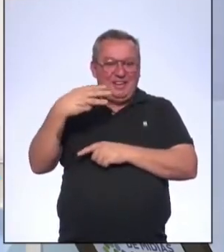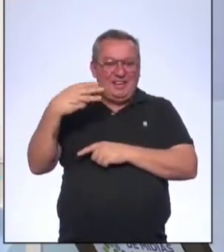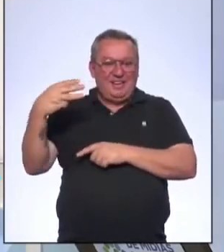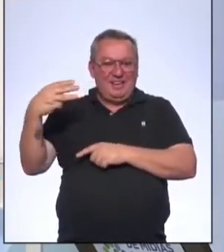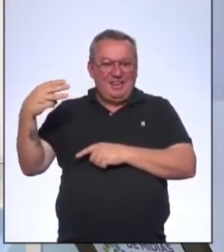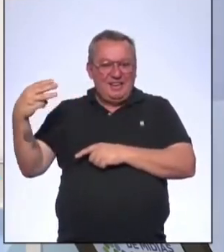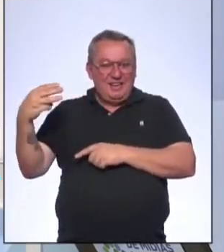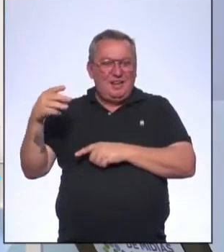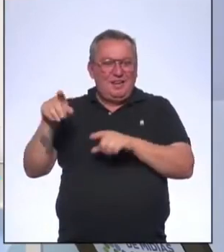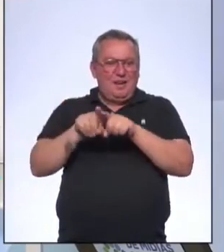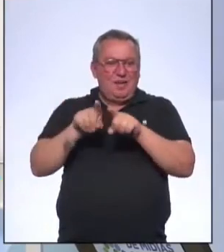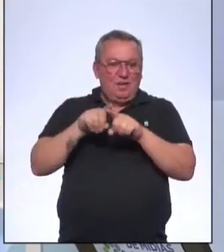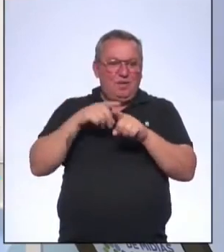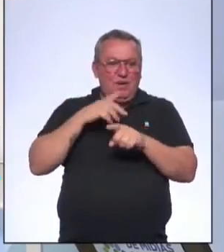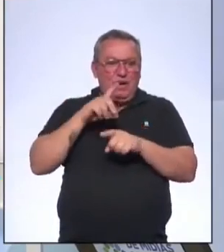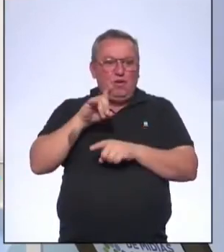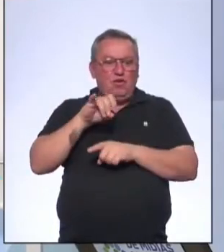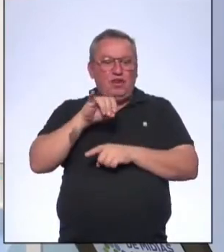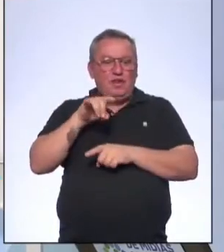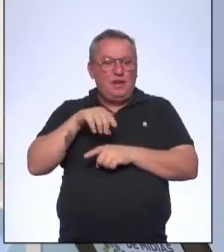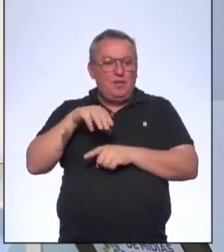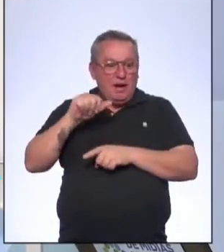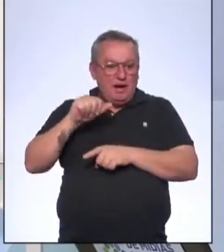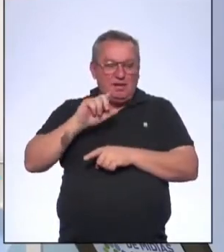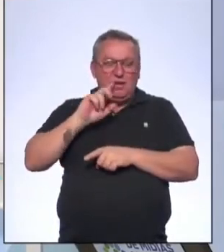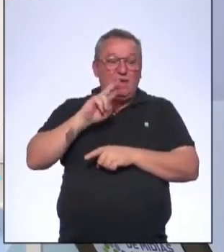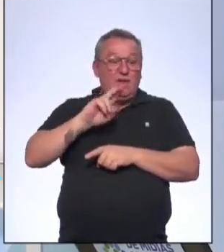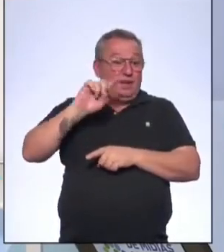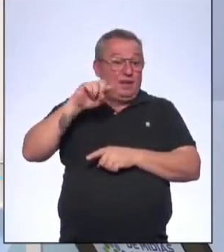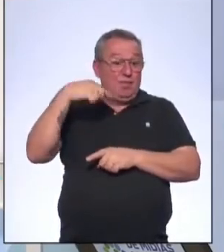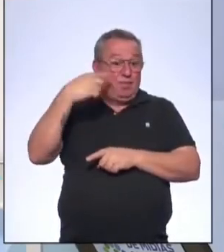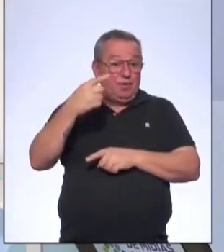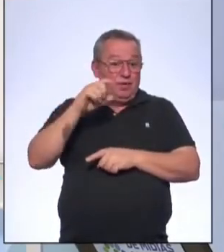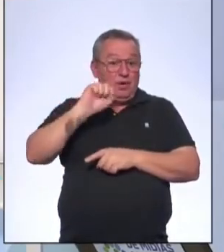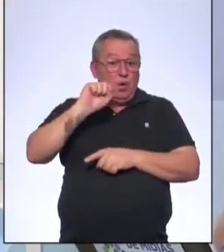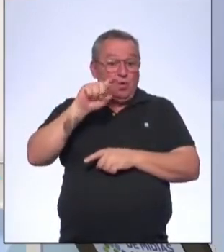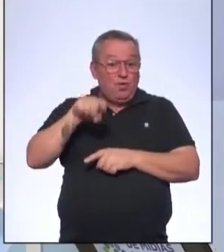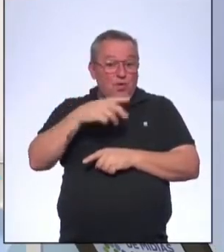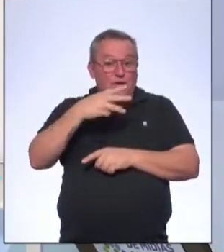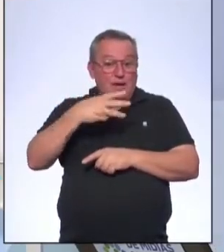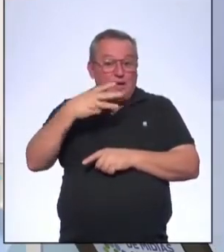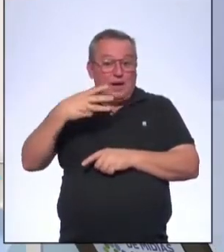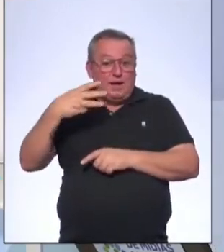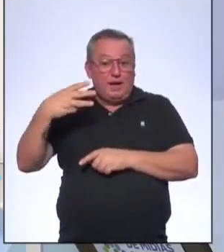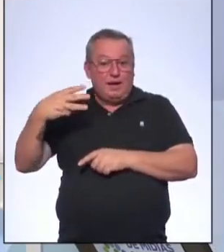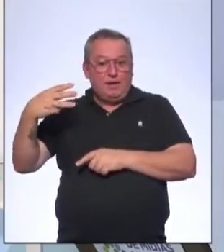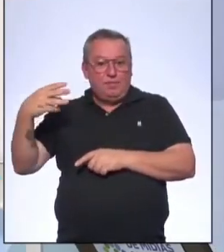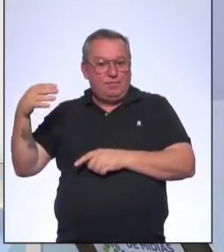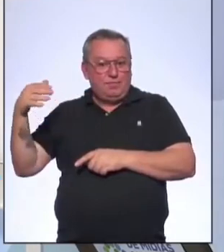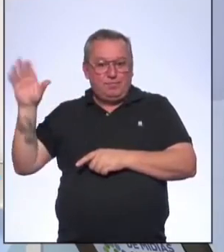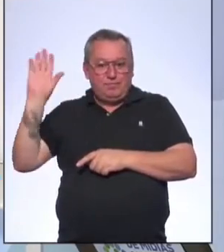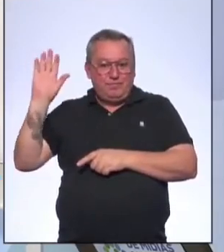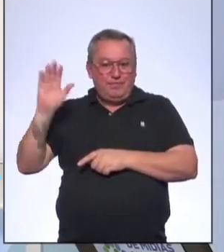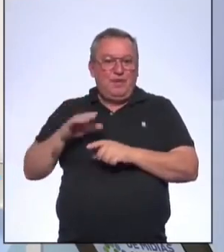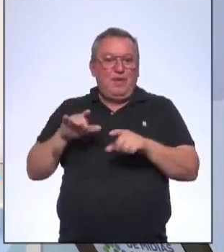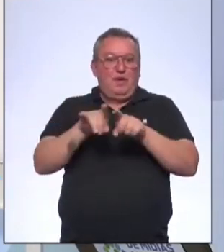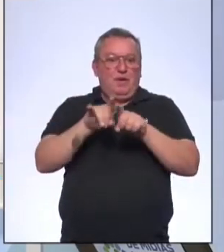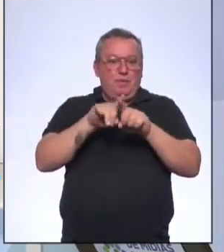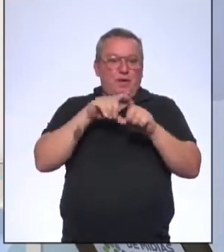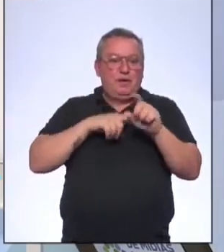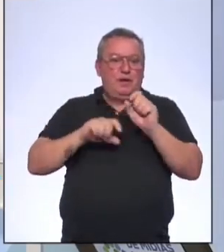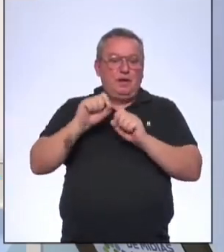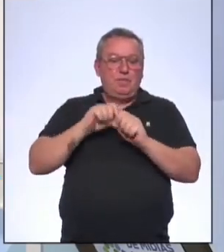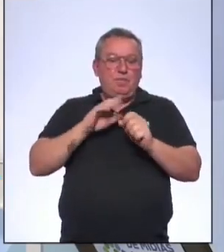8,33333, isso também é conhecido como dízima periódica, vocês vão ver isso aí mais tarde, é um nome técnico para coisa. Então a gente tem